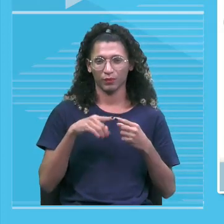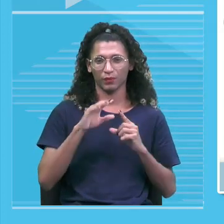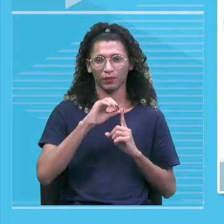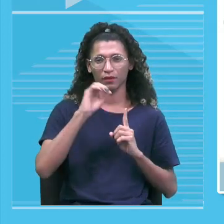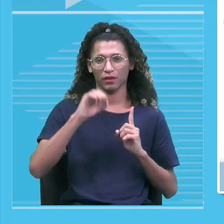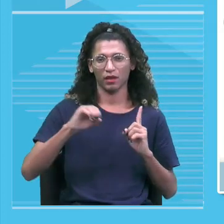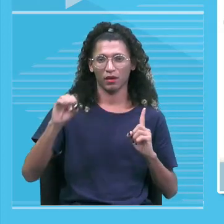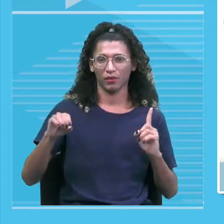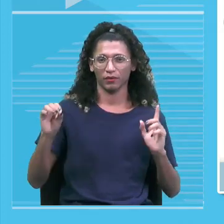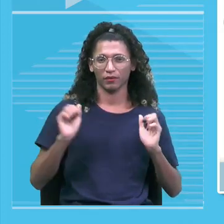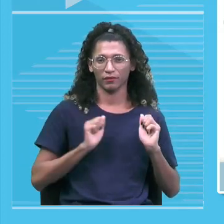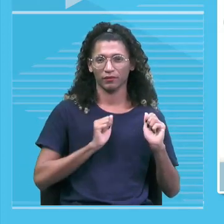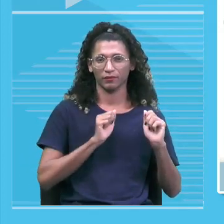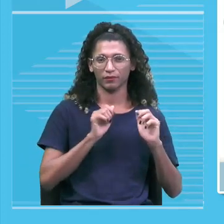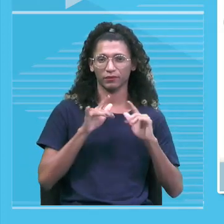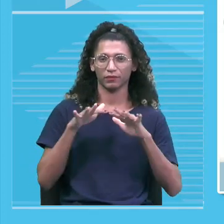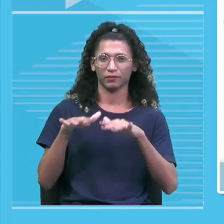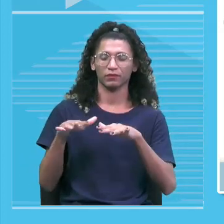propagam